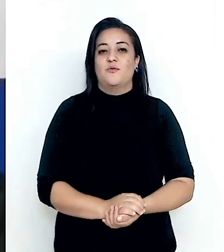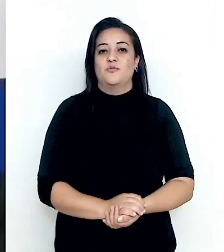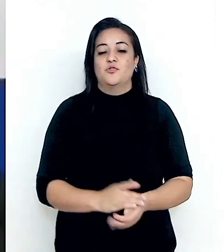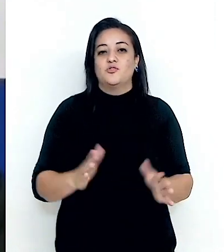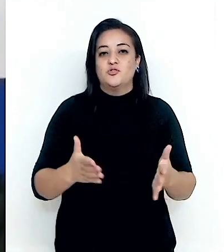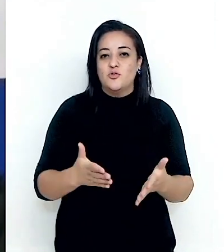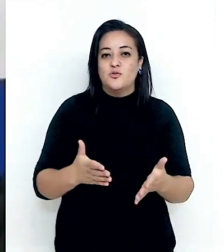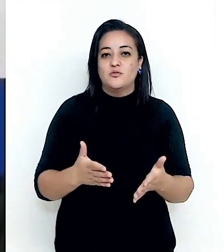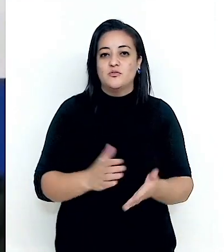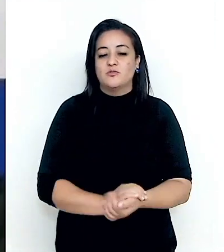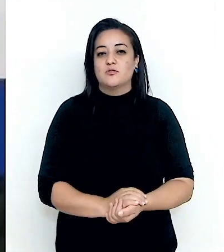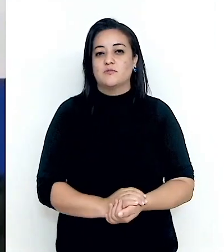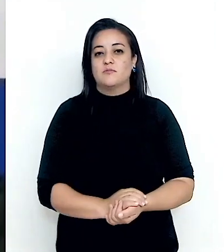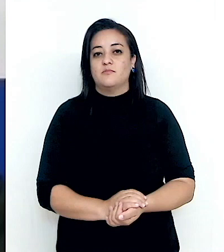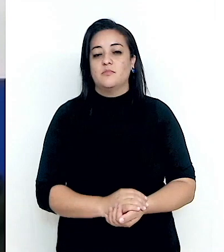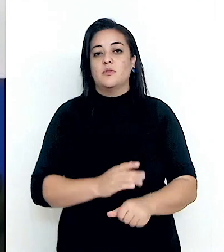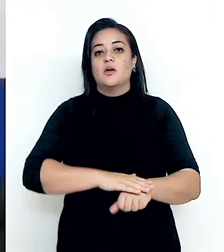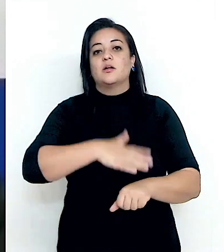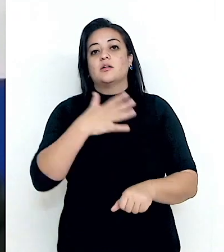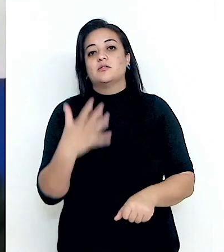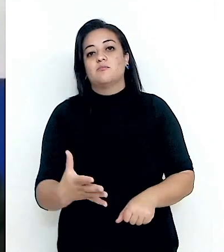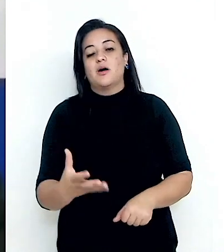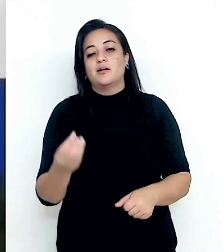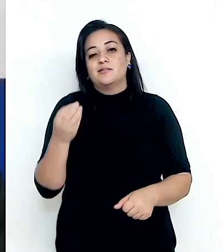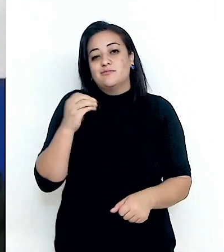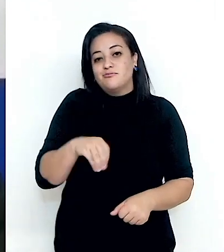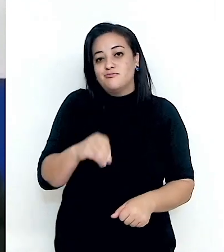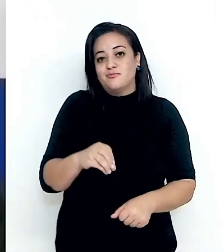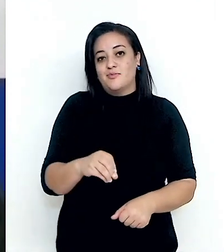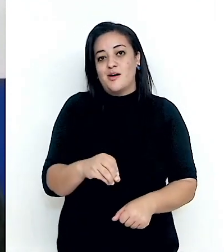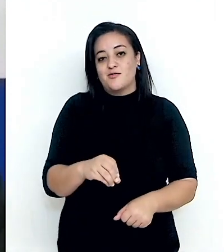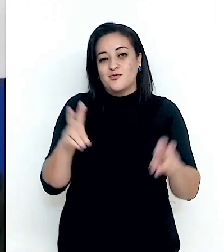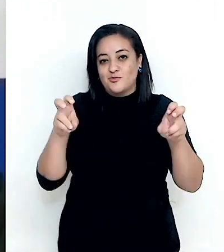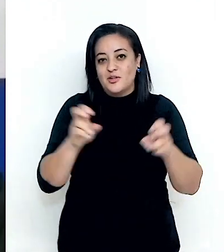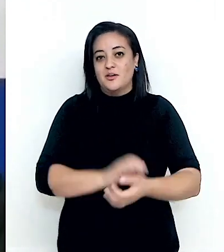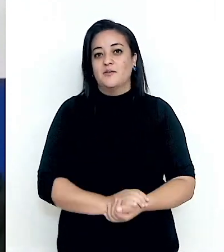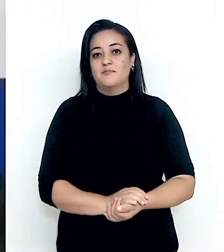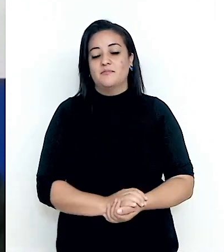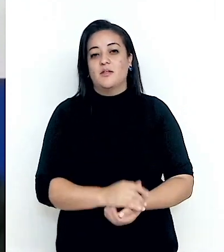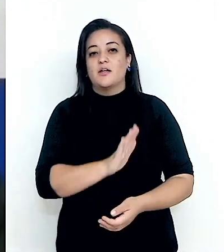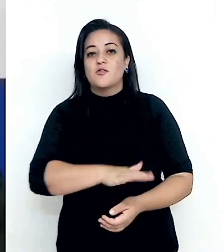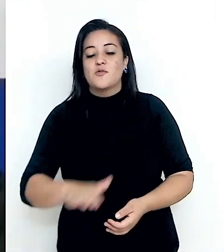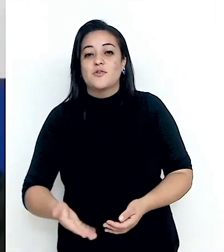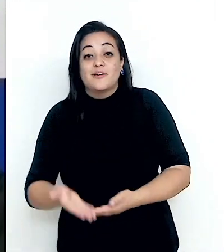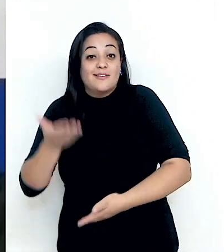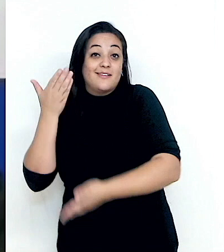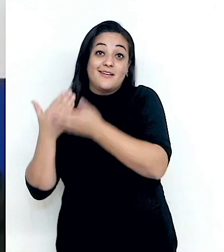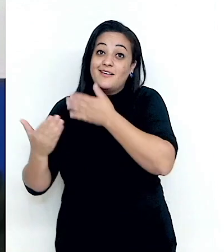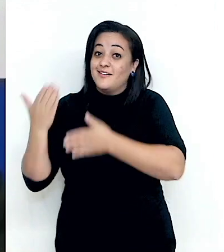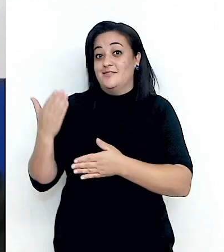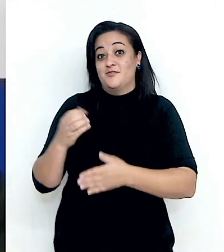os millennials, eles são mais sensíveis a esse tema. E eles eram crianças